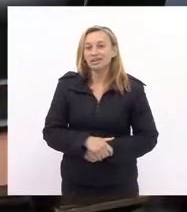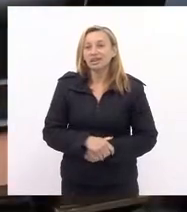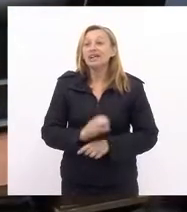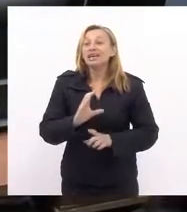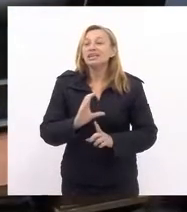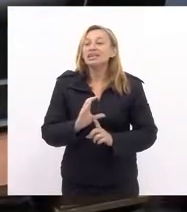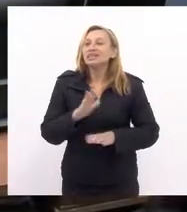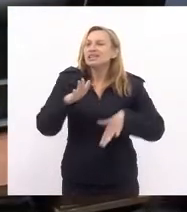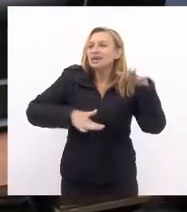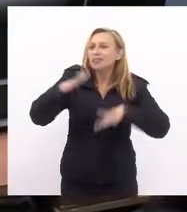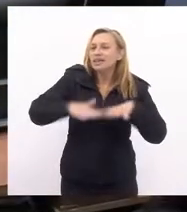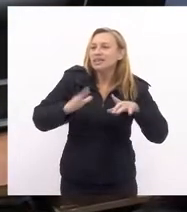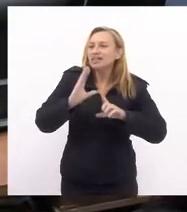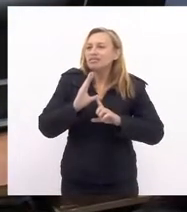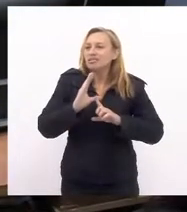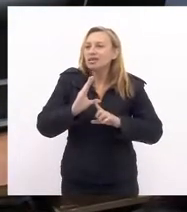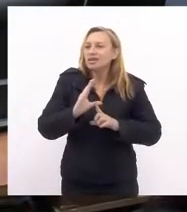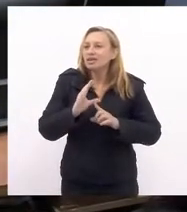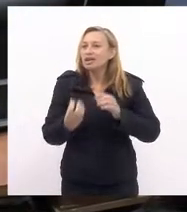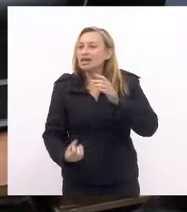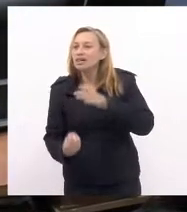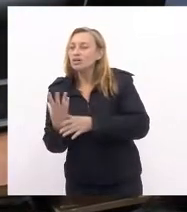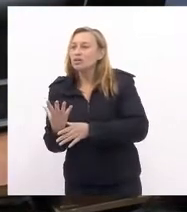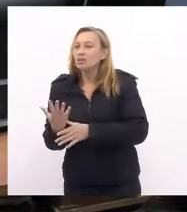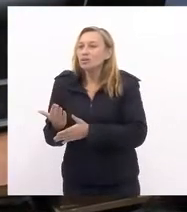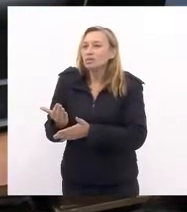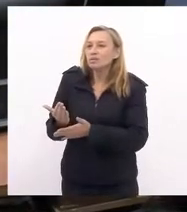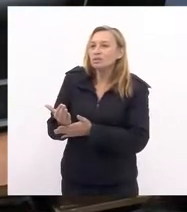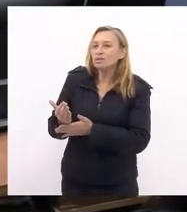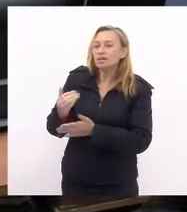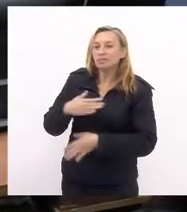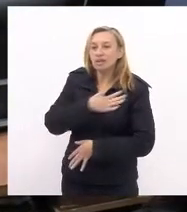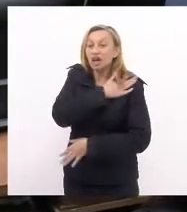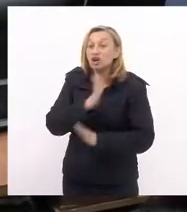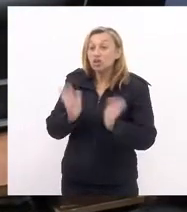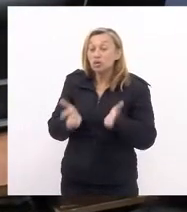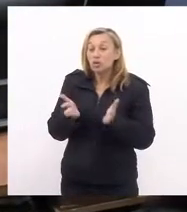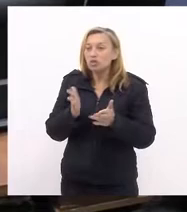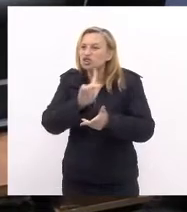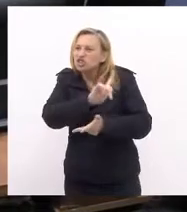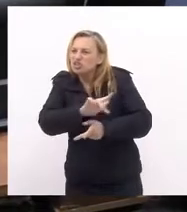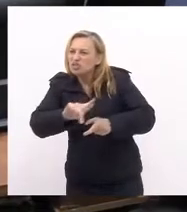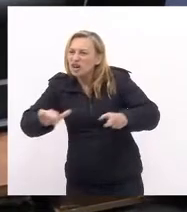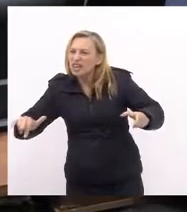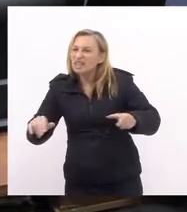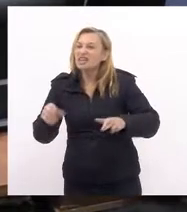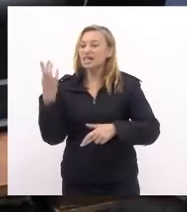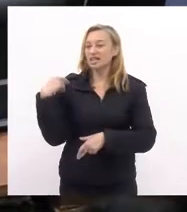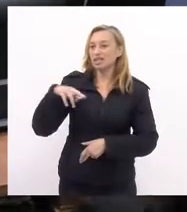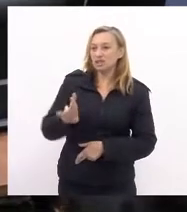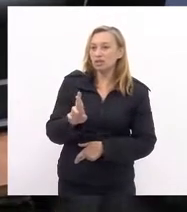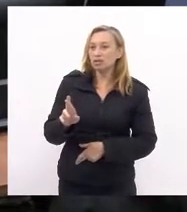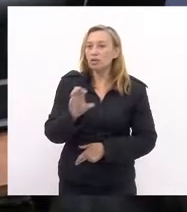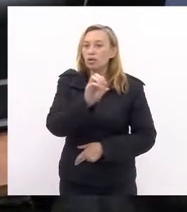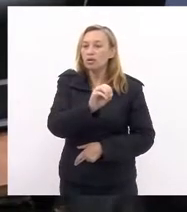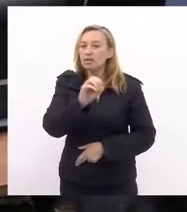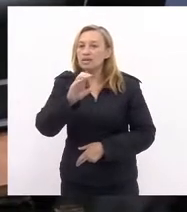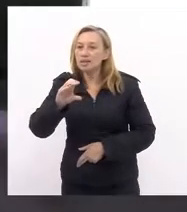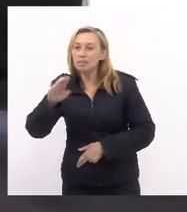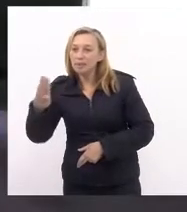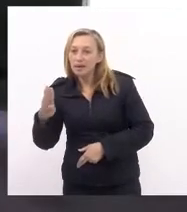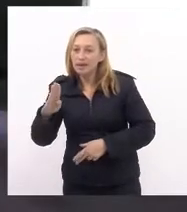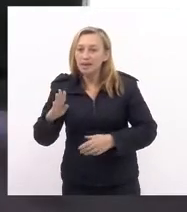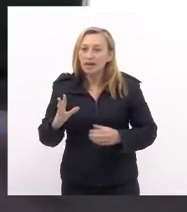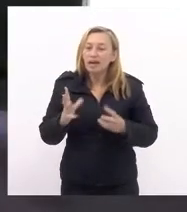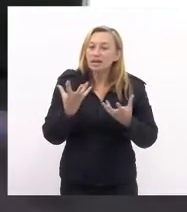Dependendo, a capelã de Tom Sá, que surgiu por militar. Mas hoje estamos diversos capelães de todas as religiões. A OCB abraçou